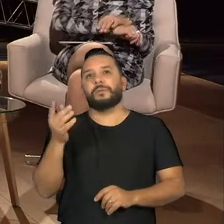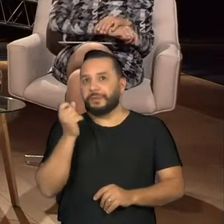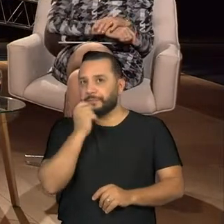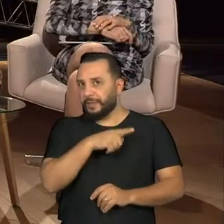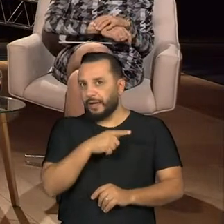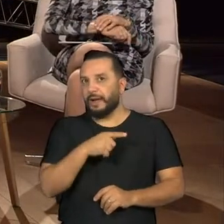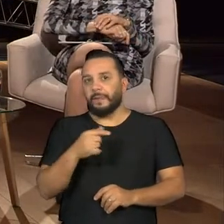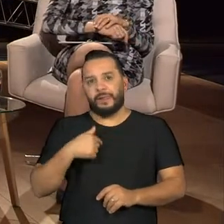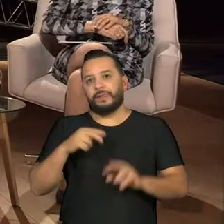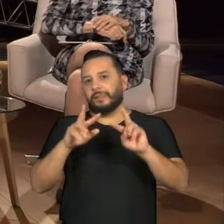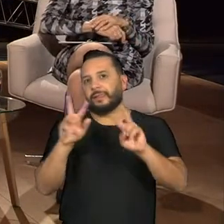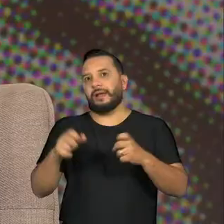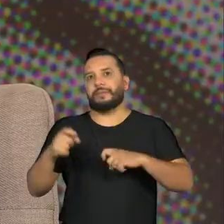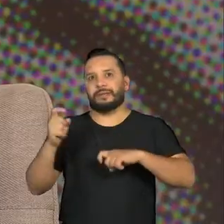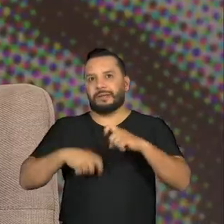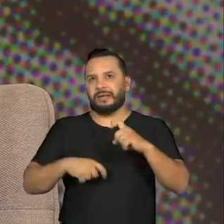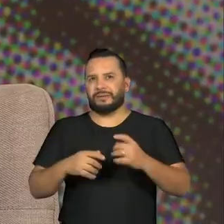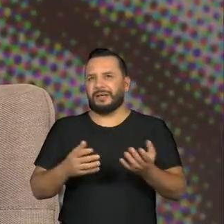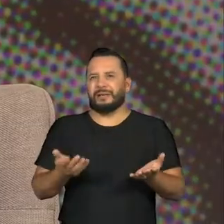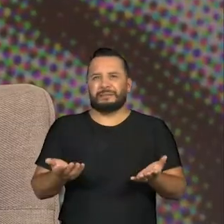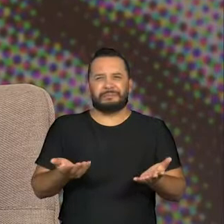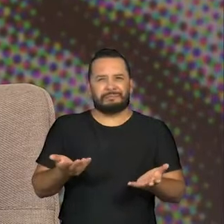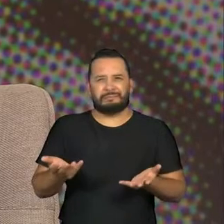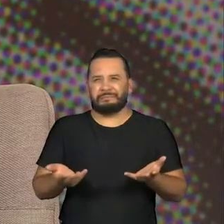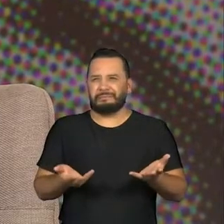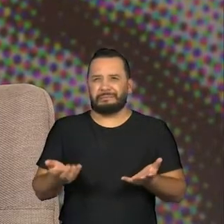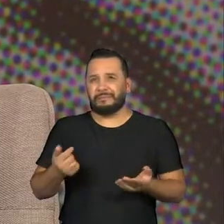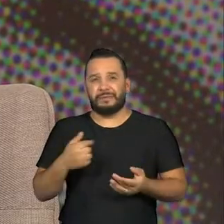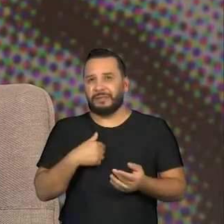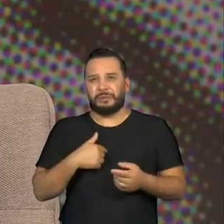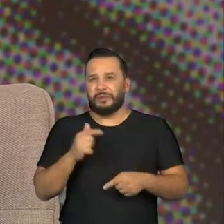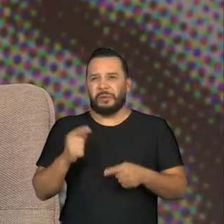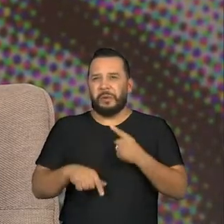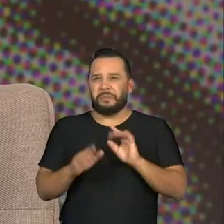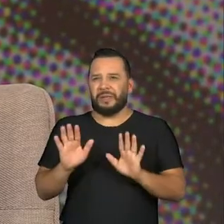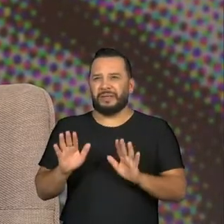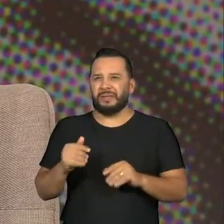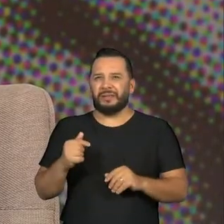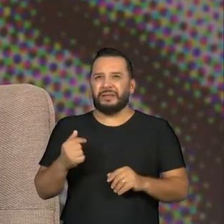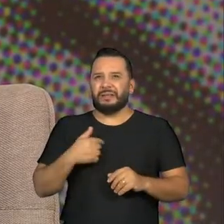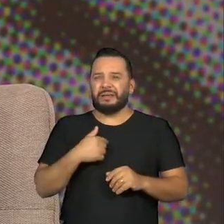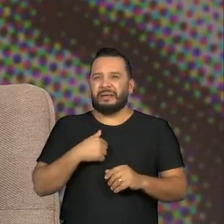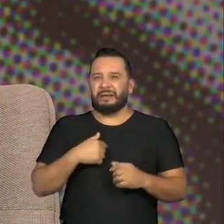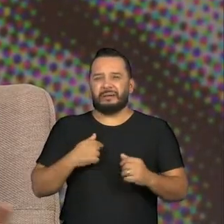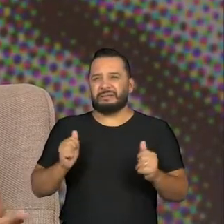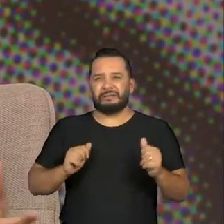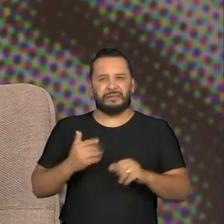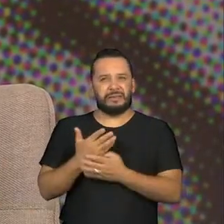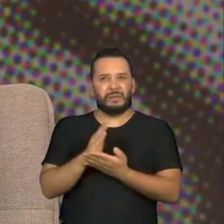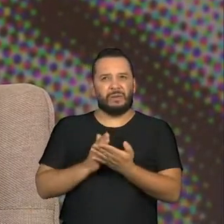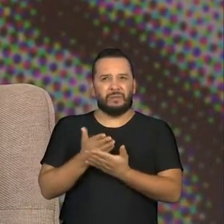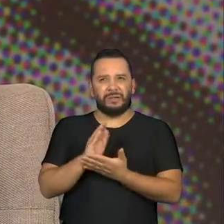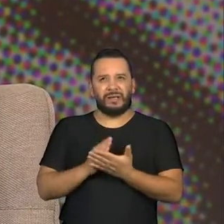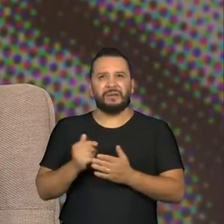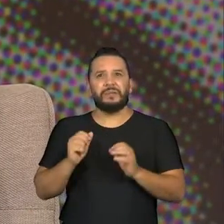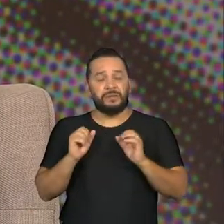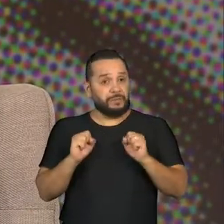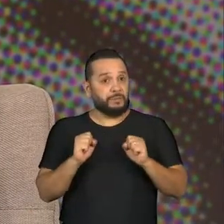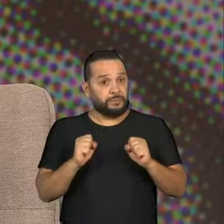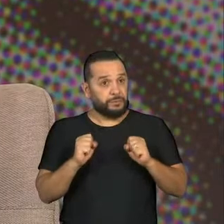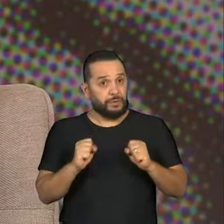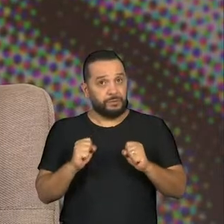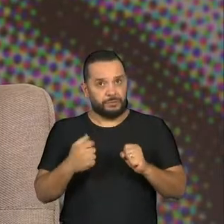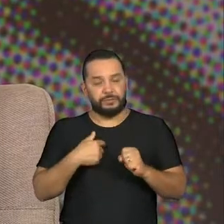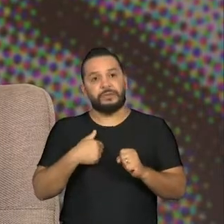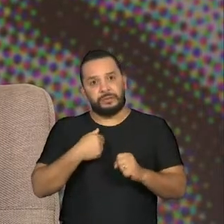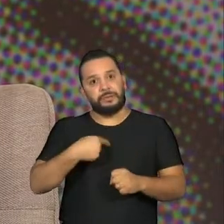mais sexuais, assim, que eu falava que eu não gostava de fazer, que aquilo me feria de alguma maneira. E aí eu pedi para o Atílio, se